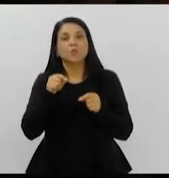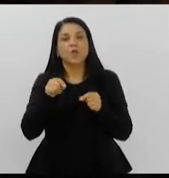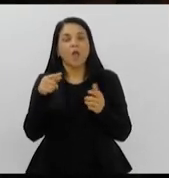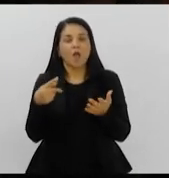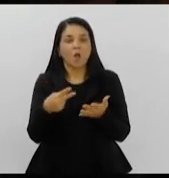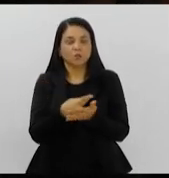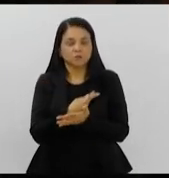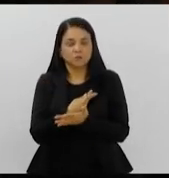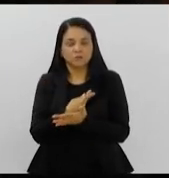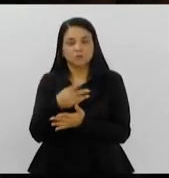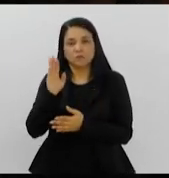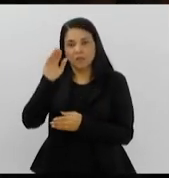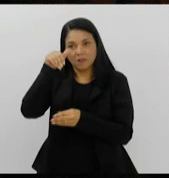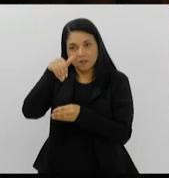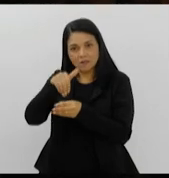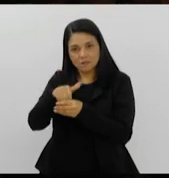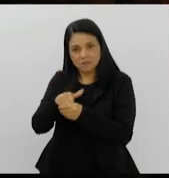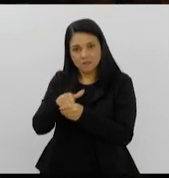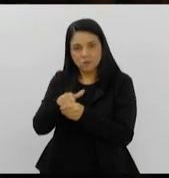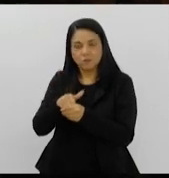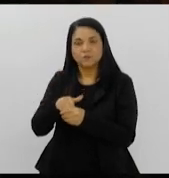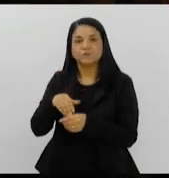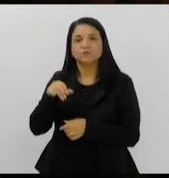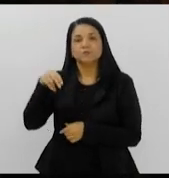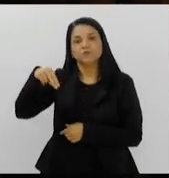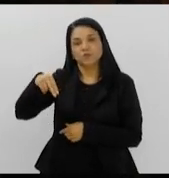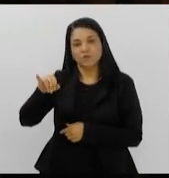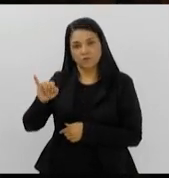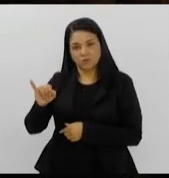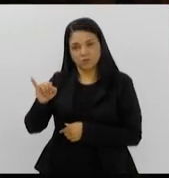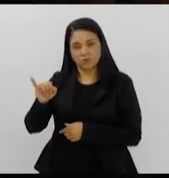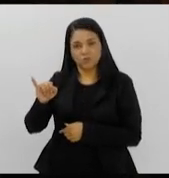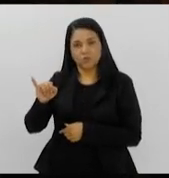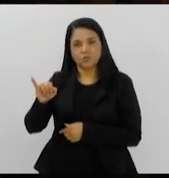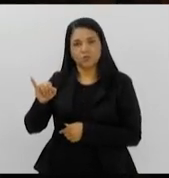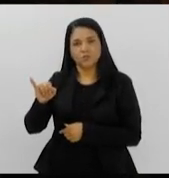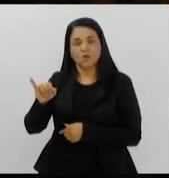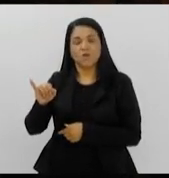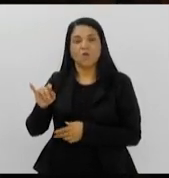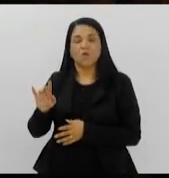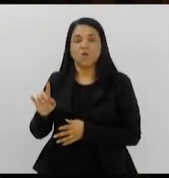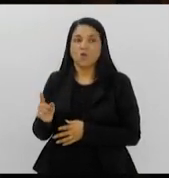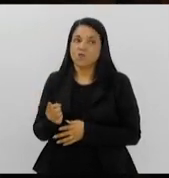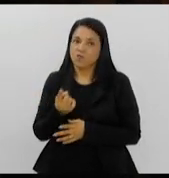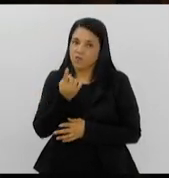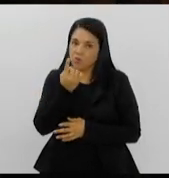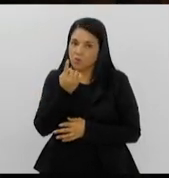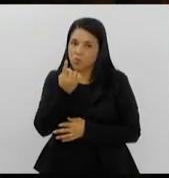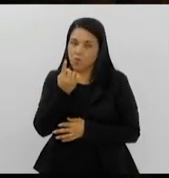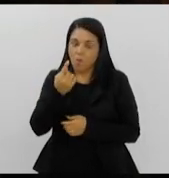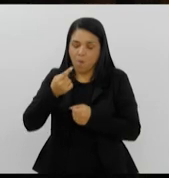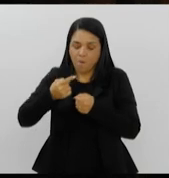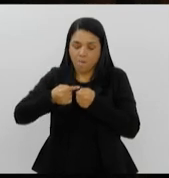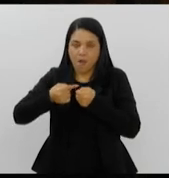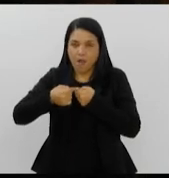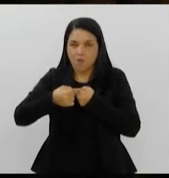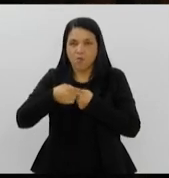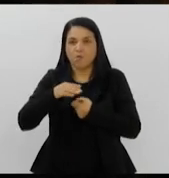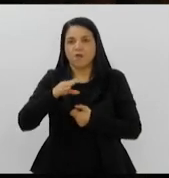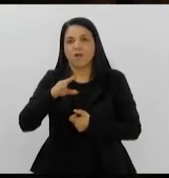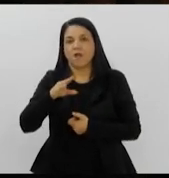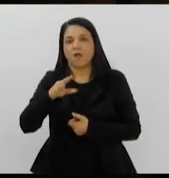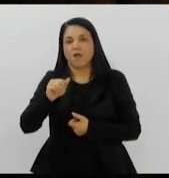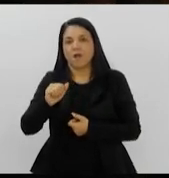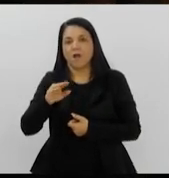de Nova Iguaçu. Foram em várias regiões, falar uma específica, que é o bairro Cacuia,